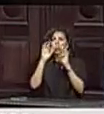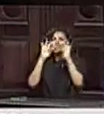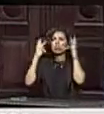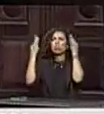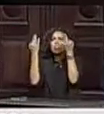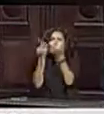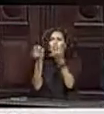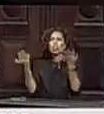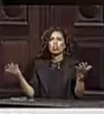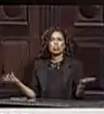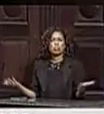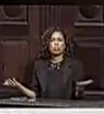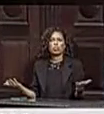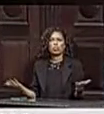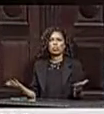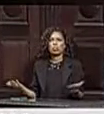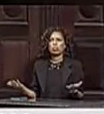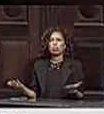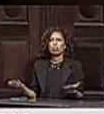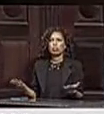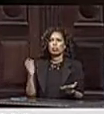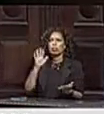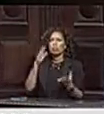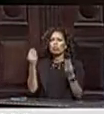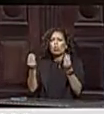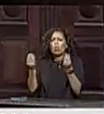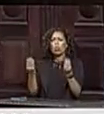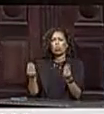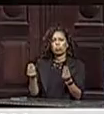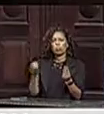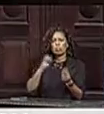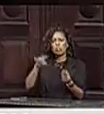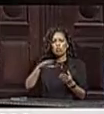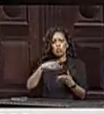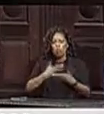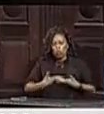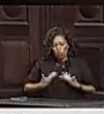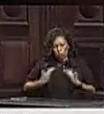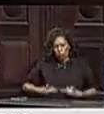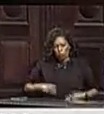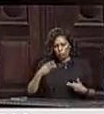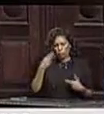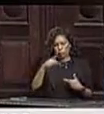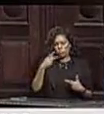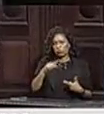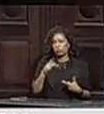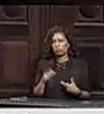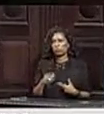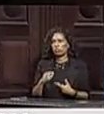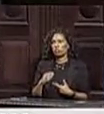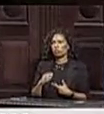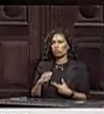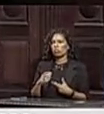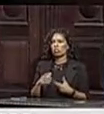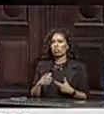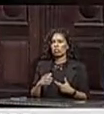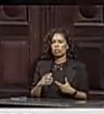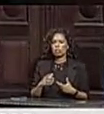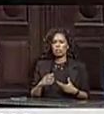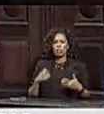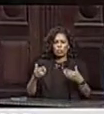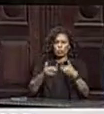depois que o corpo estaria no Instituto Médico Legal para passar pela